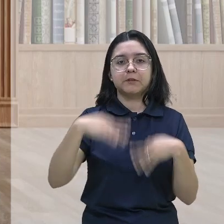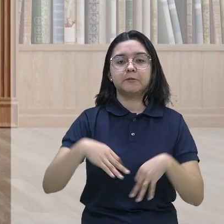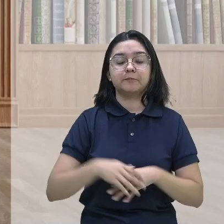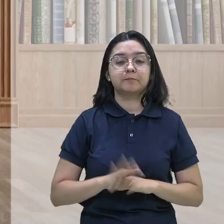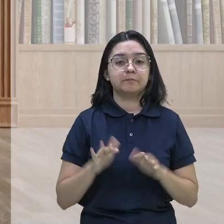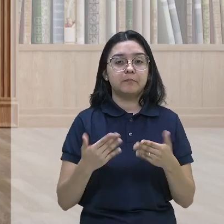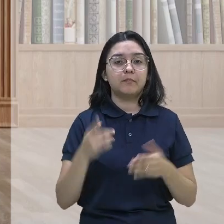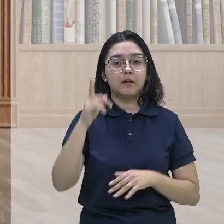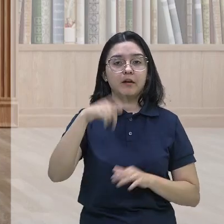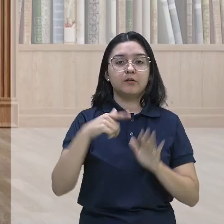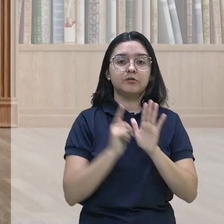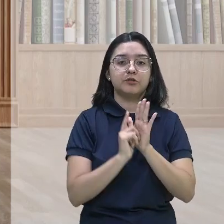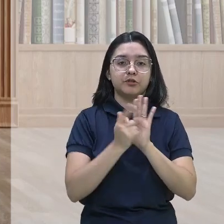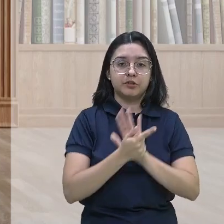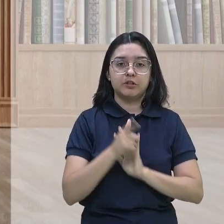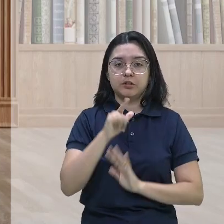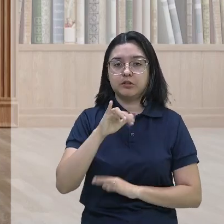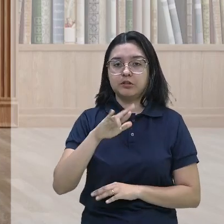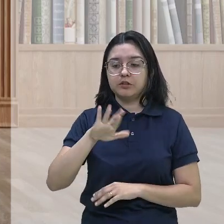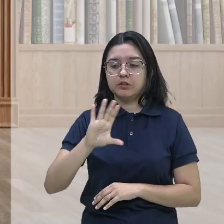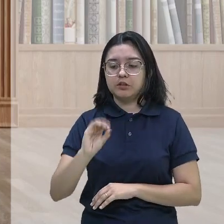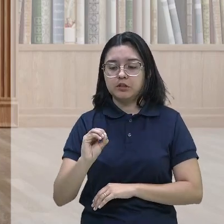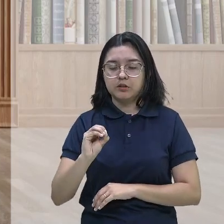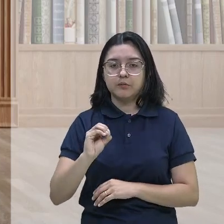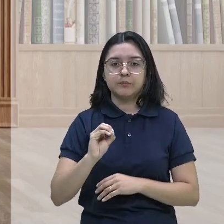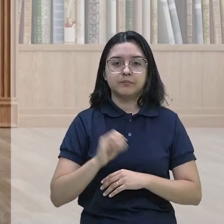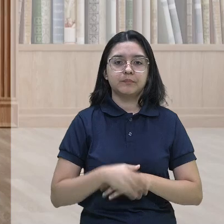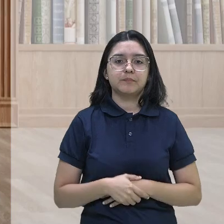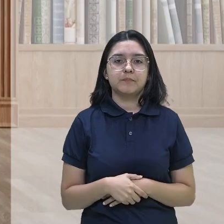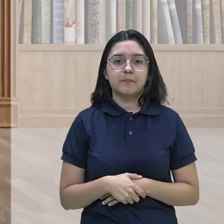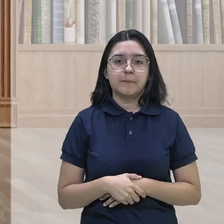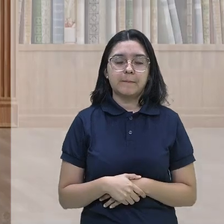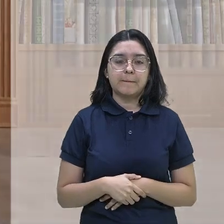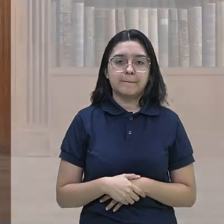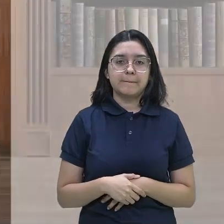Então, esses são os textos, os gêneros líricos.